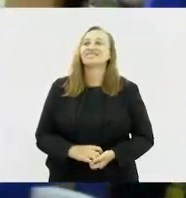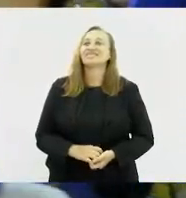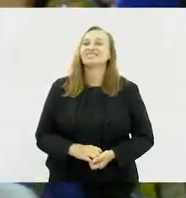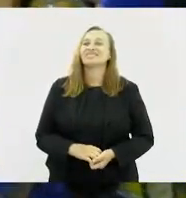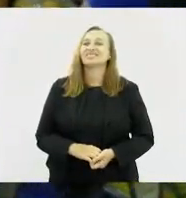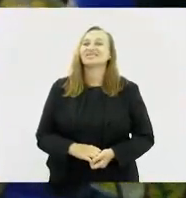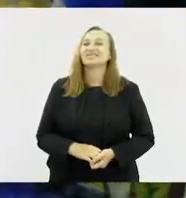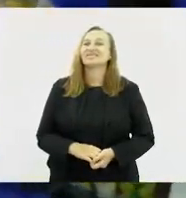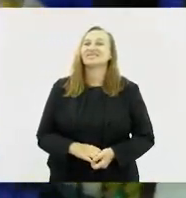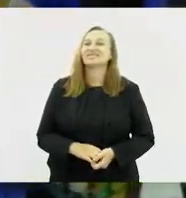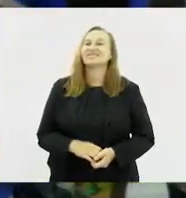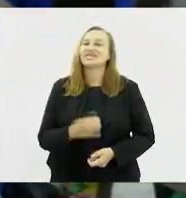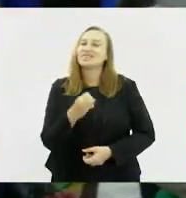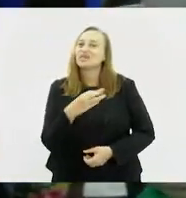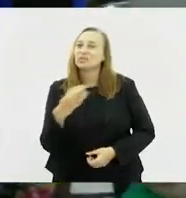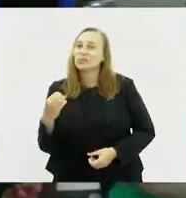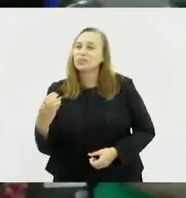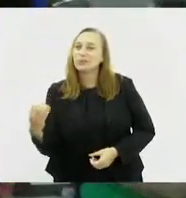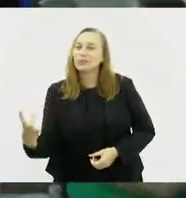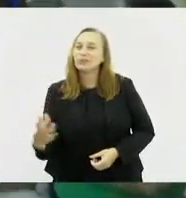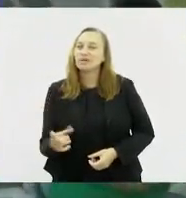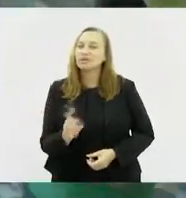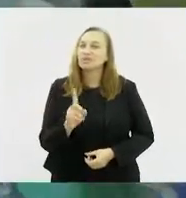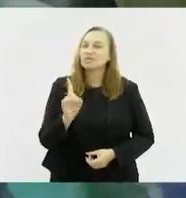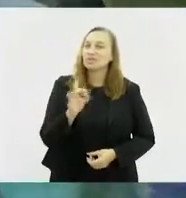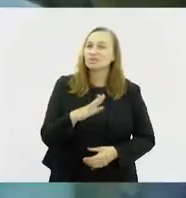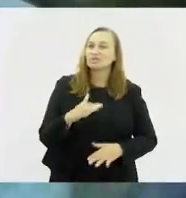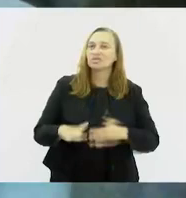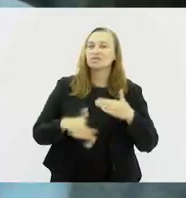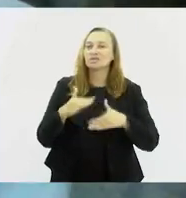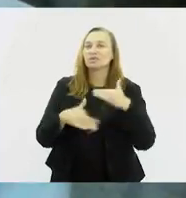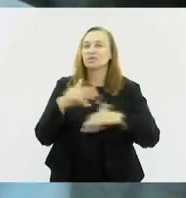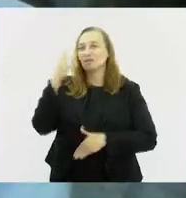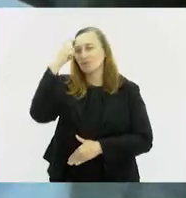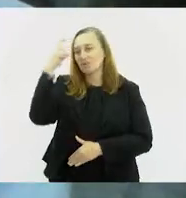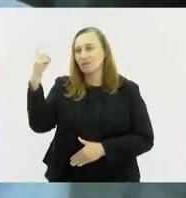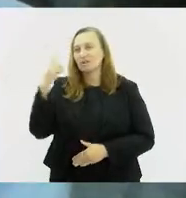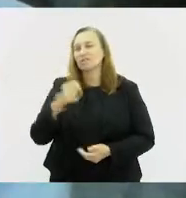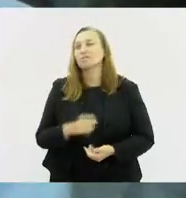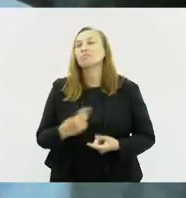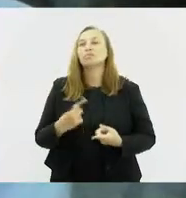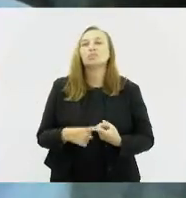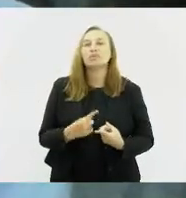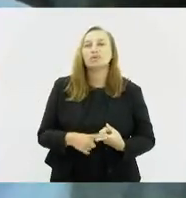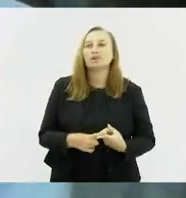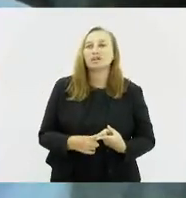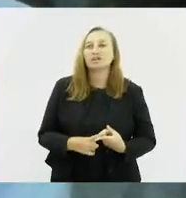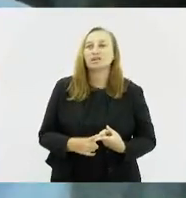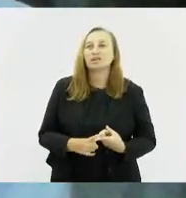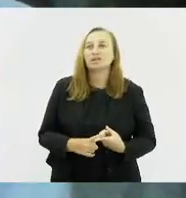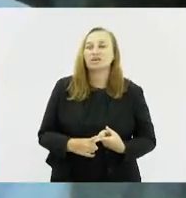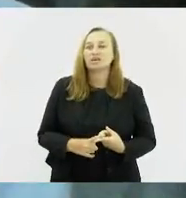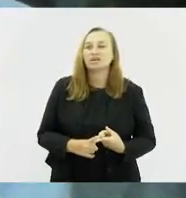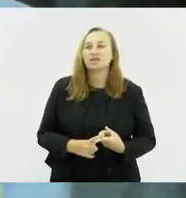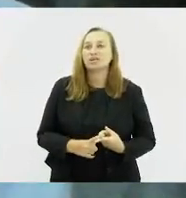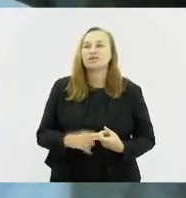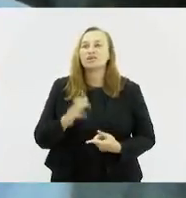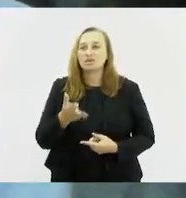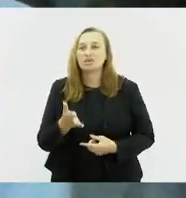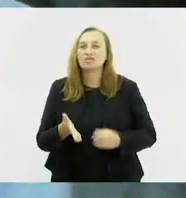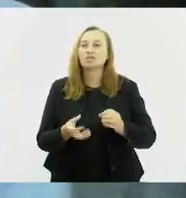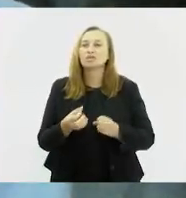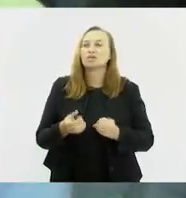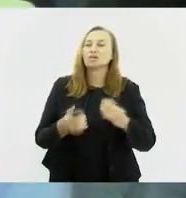E essa viagem, ela não só desenvolveu a cultura, porque a gente já fez turismo